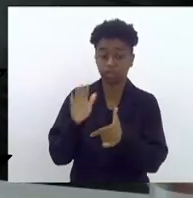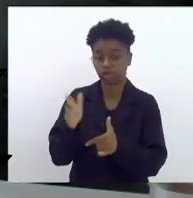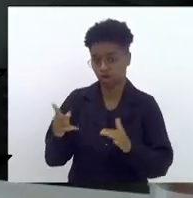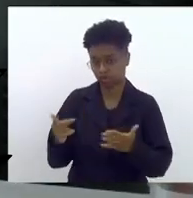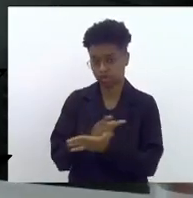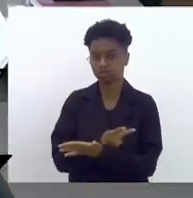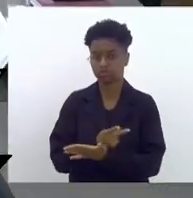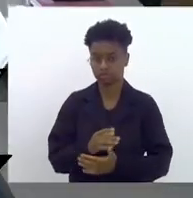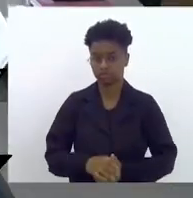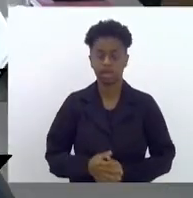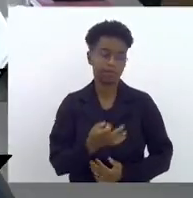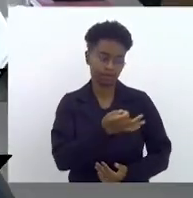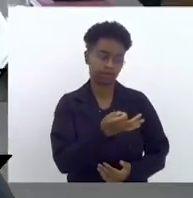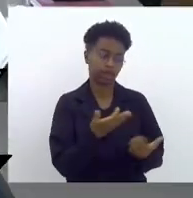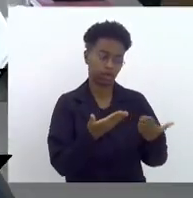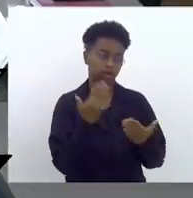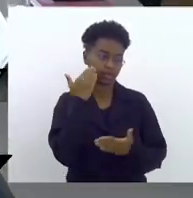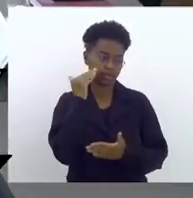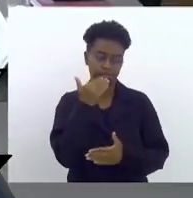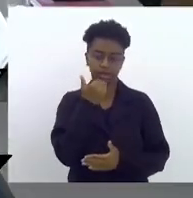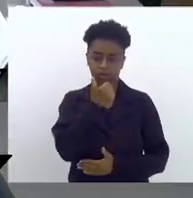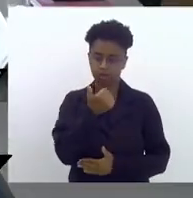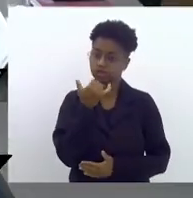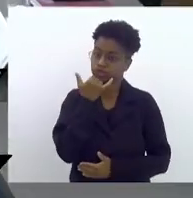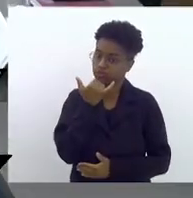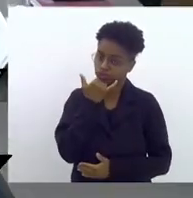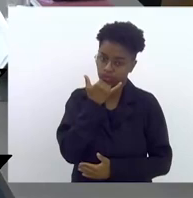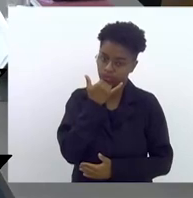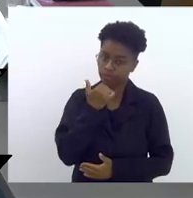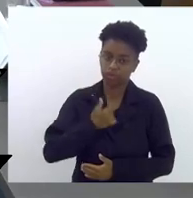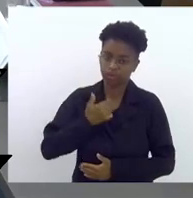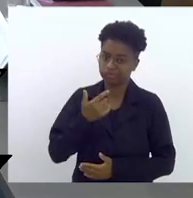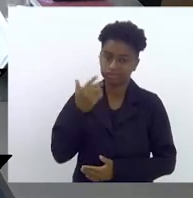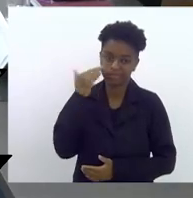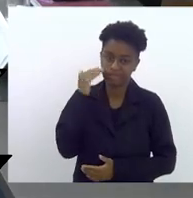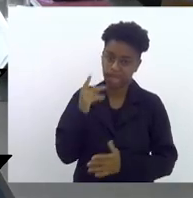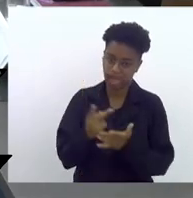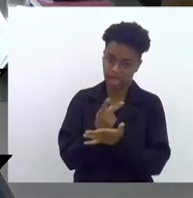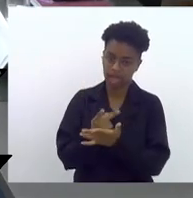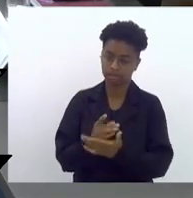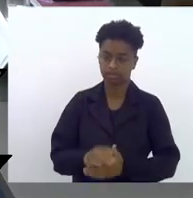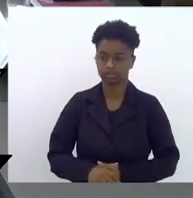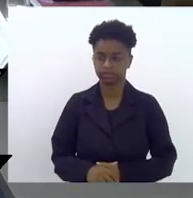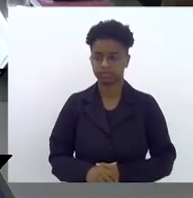acontece perfeito agora desculpe a má percepção